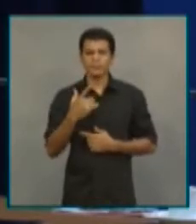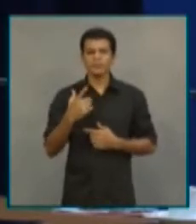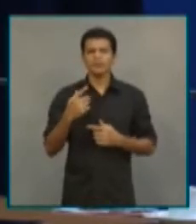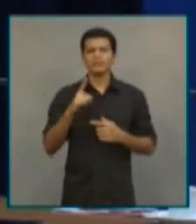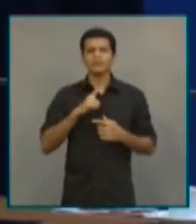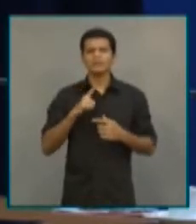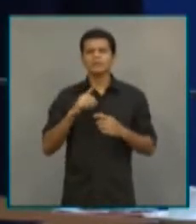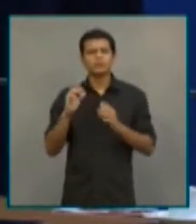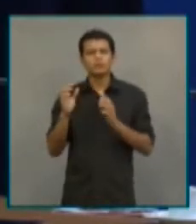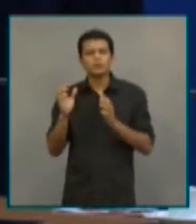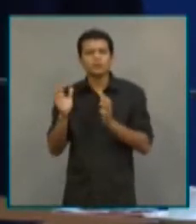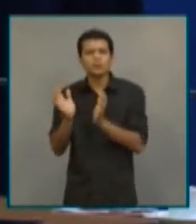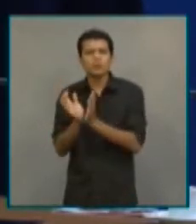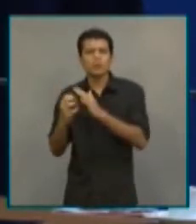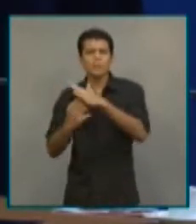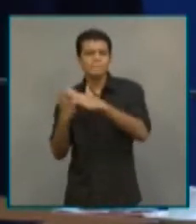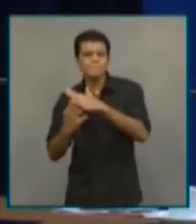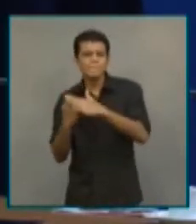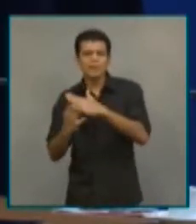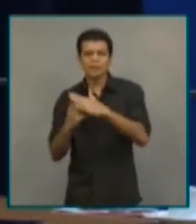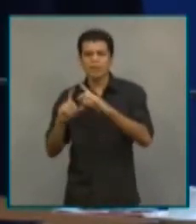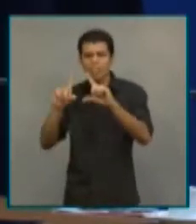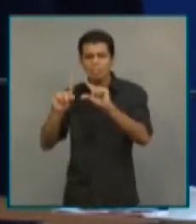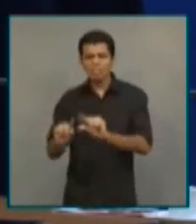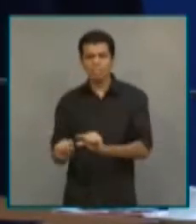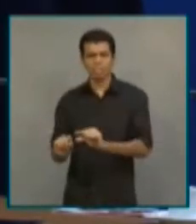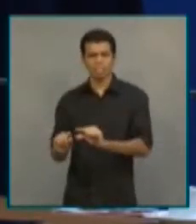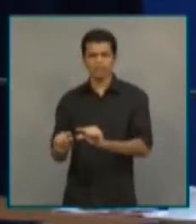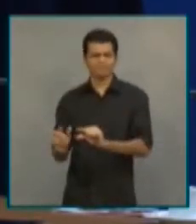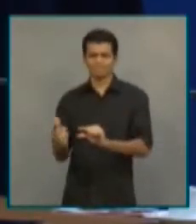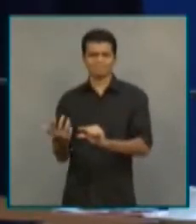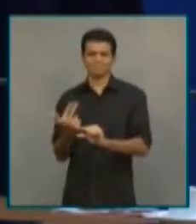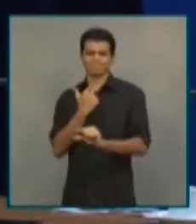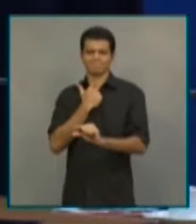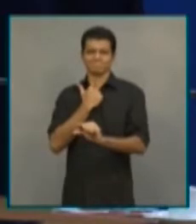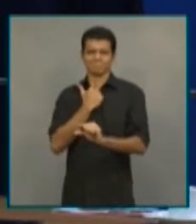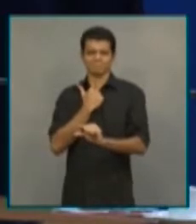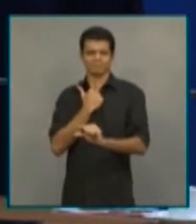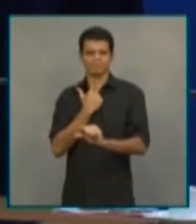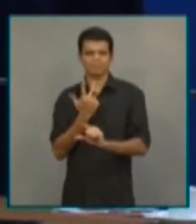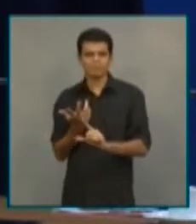piso irão estar ofendendo a advocacia. Quando digo que nós iremos definir o piso,